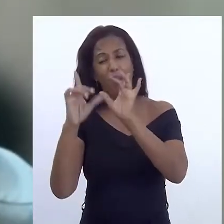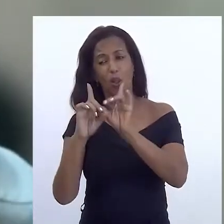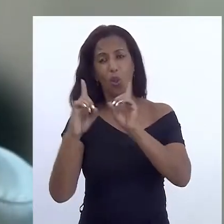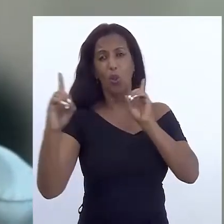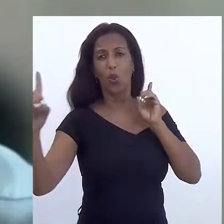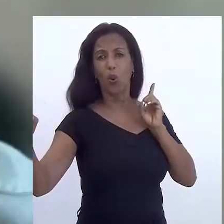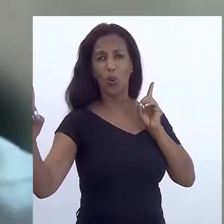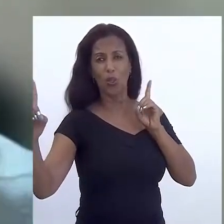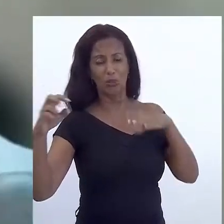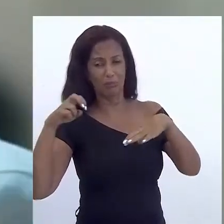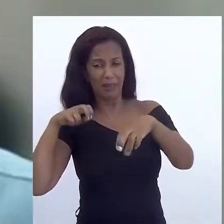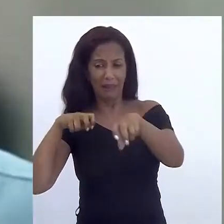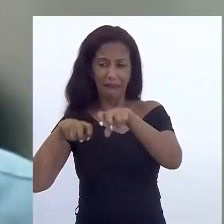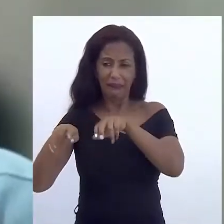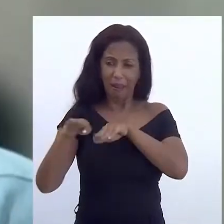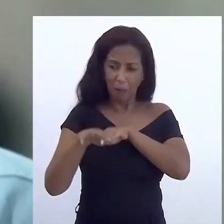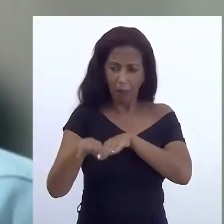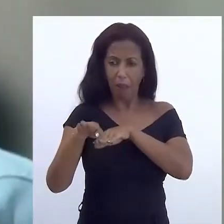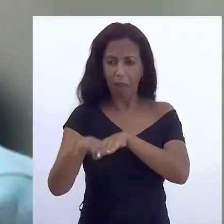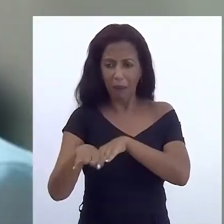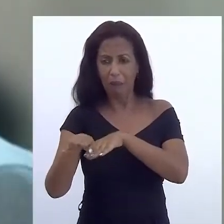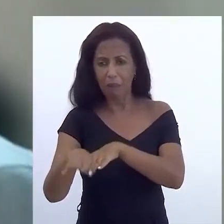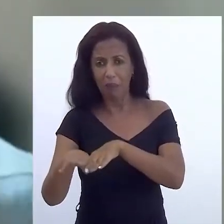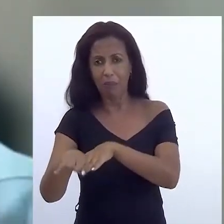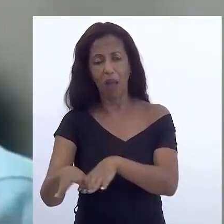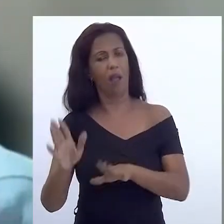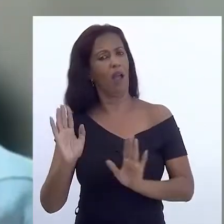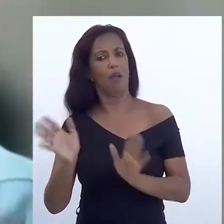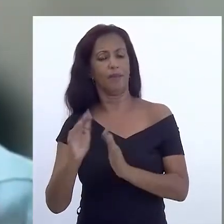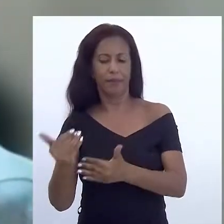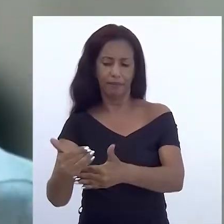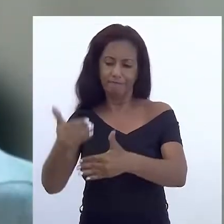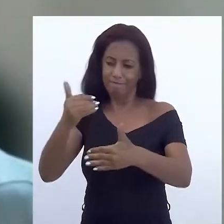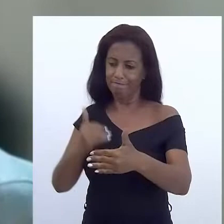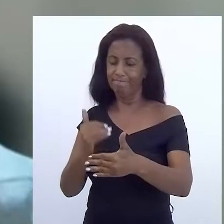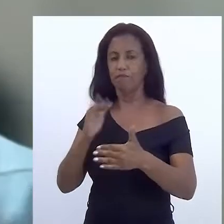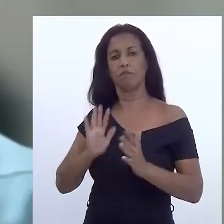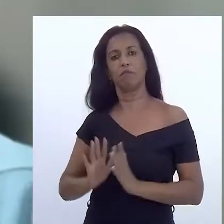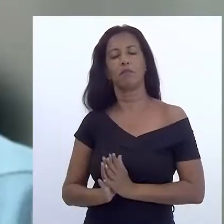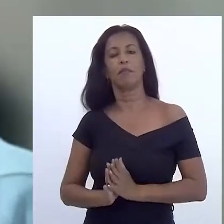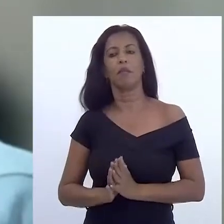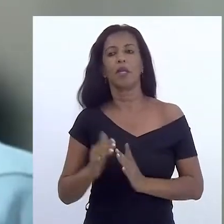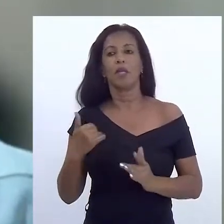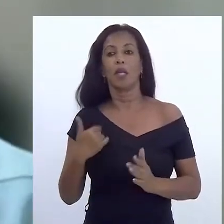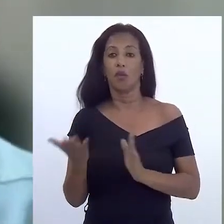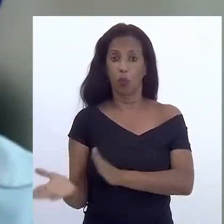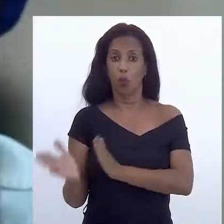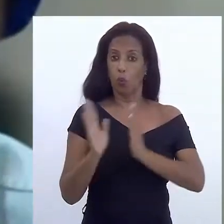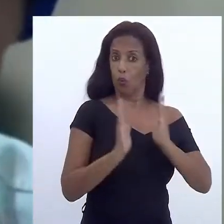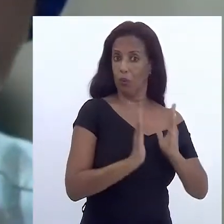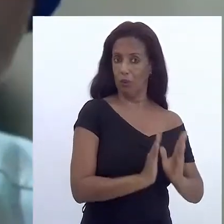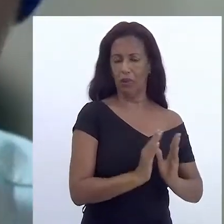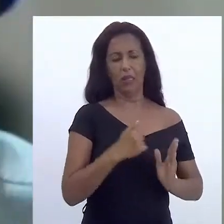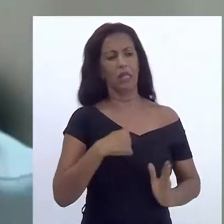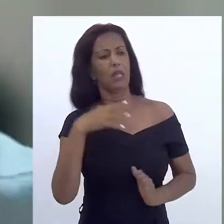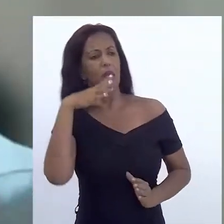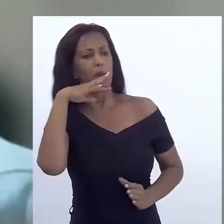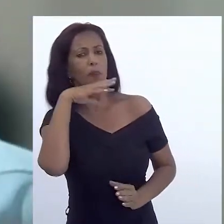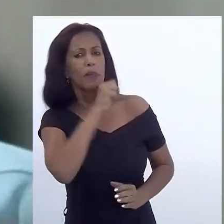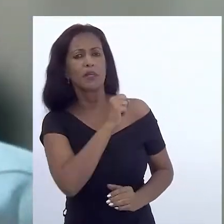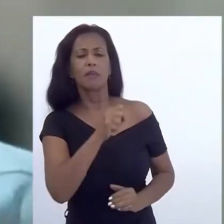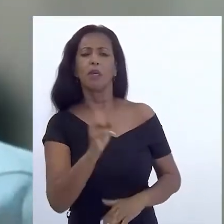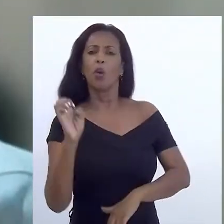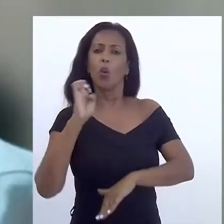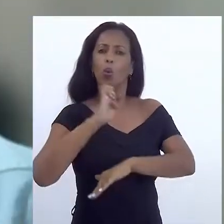rebolso engarrafado e tal, eu preferi ficar do lado de cá. E ao ficar do lado de cá, e não só do lado de cá, perceber que no estado do